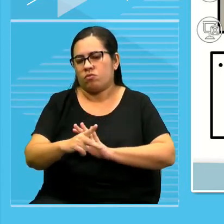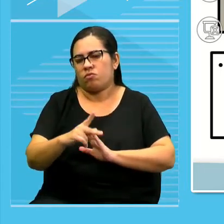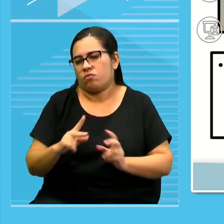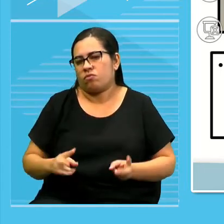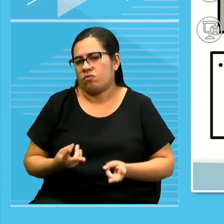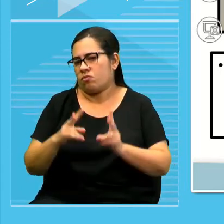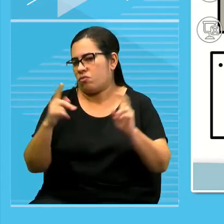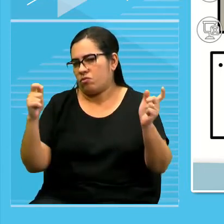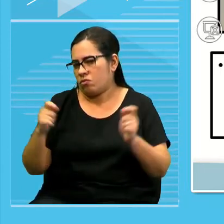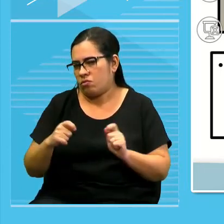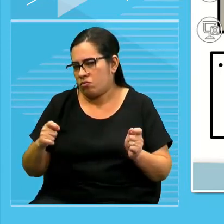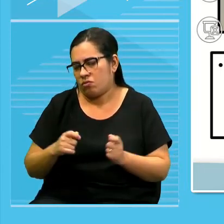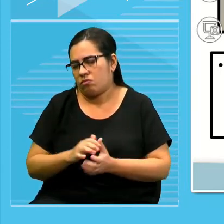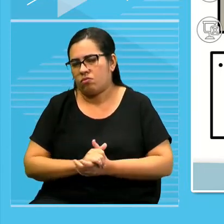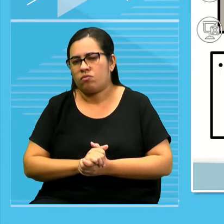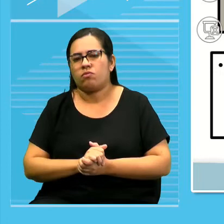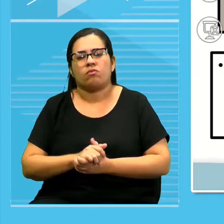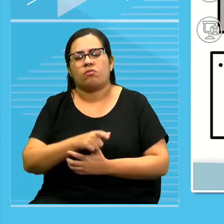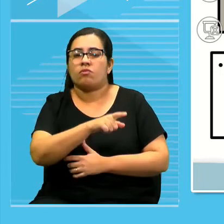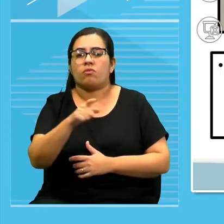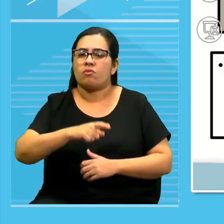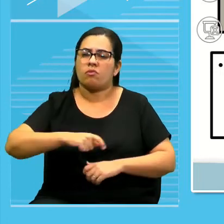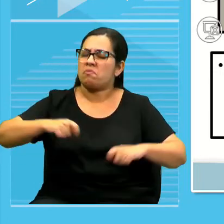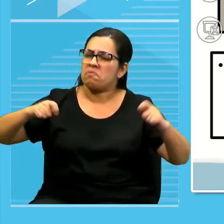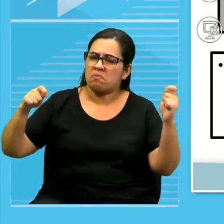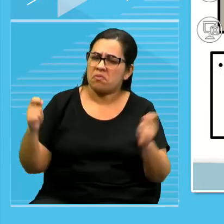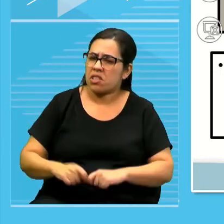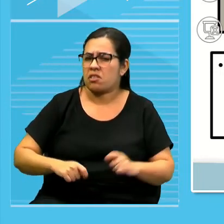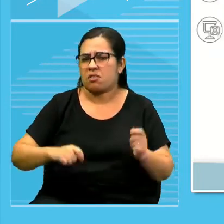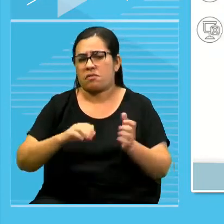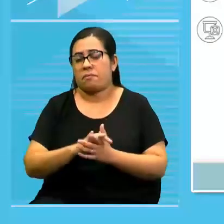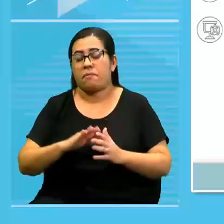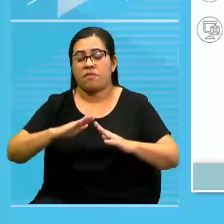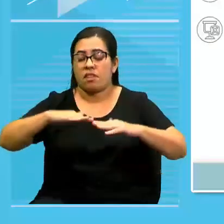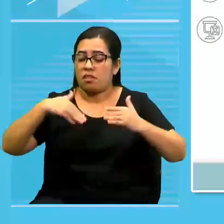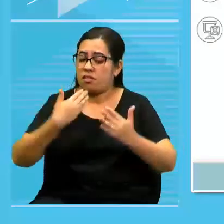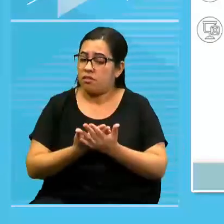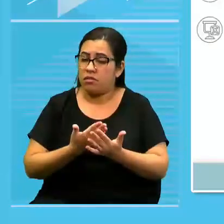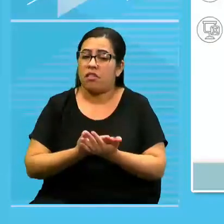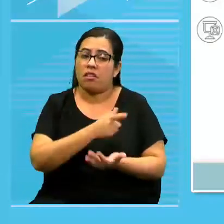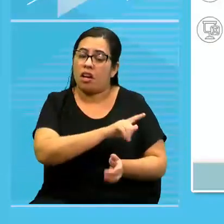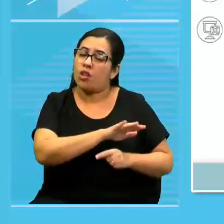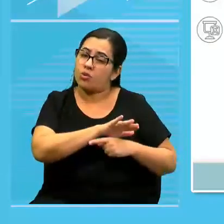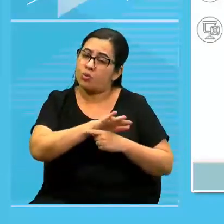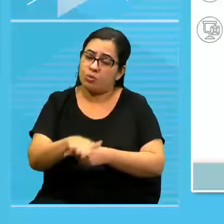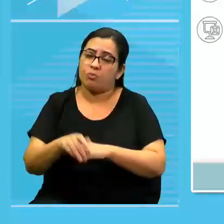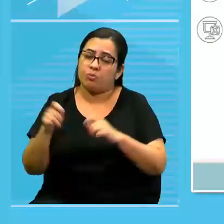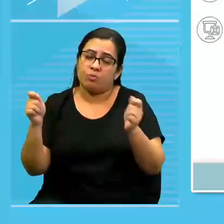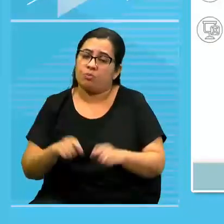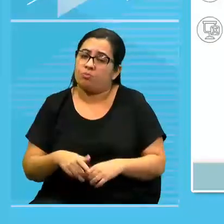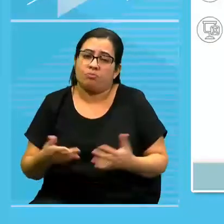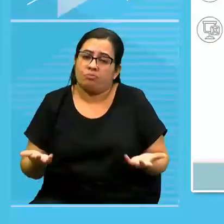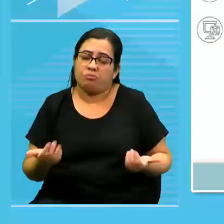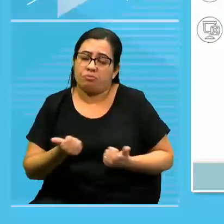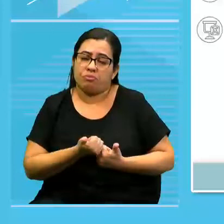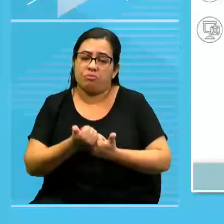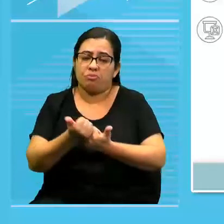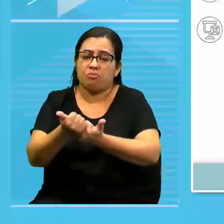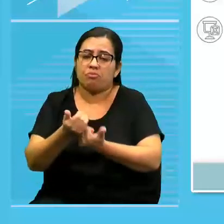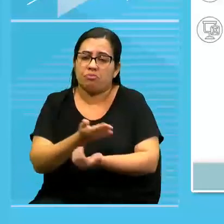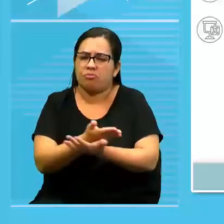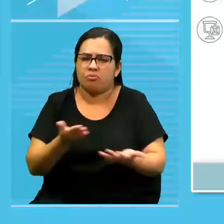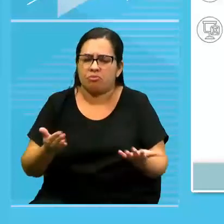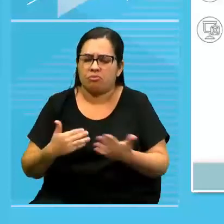valor você tem a capacidade a escola ela tá aqui para isso para ela te auxiliar